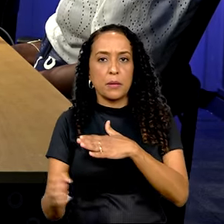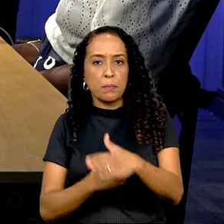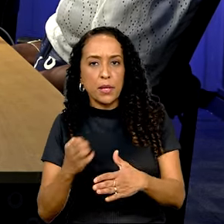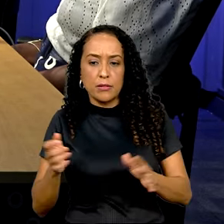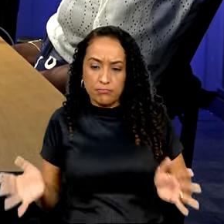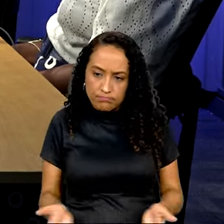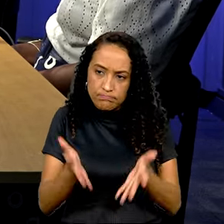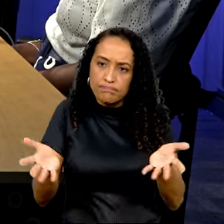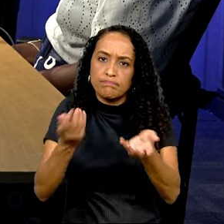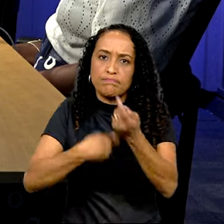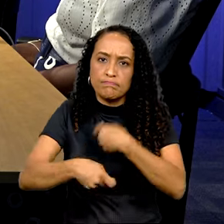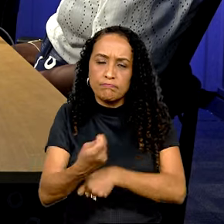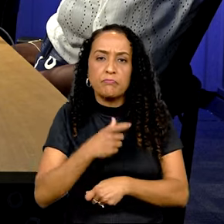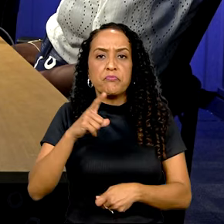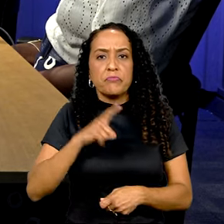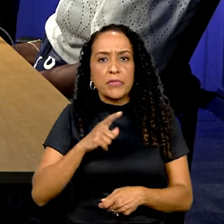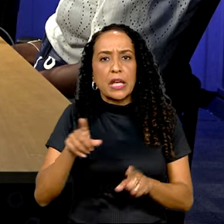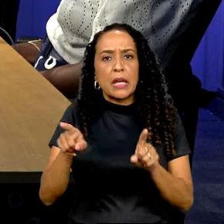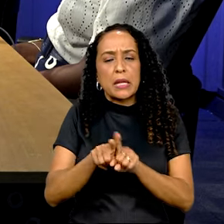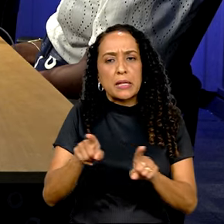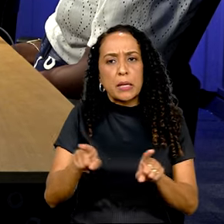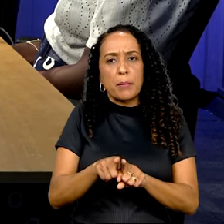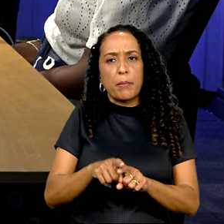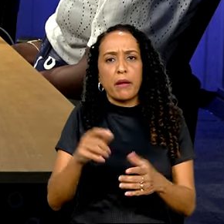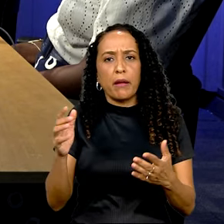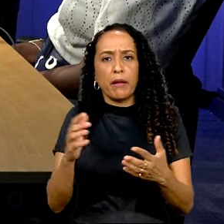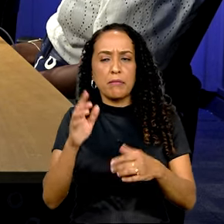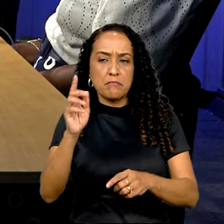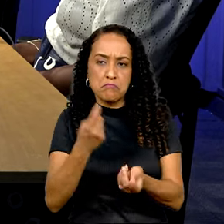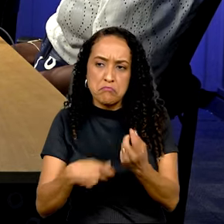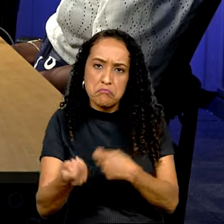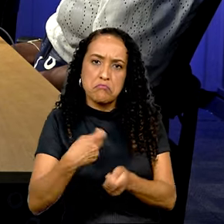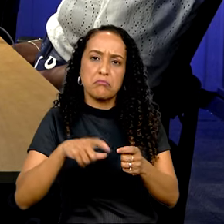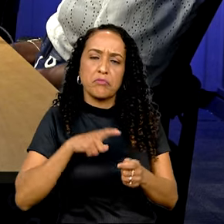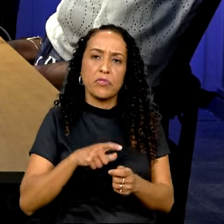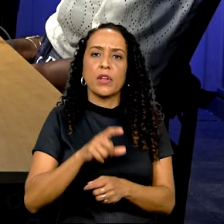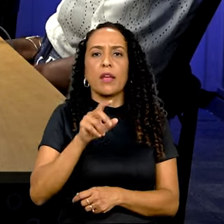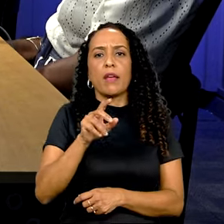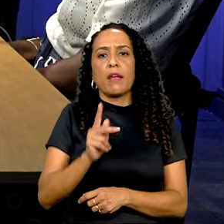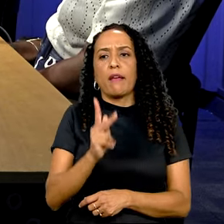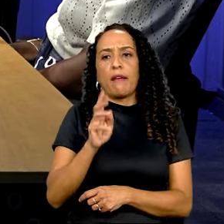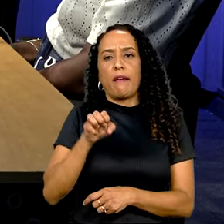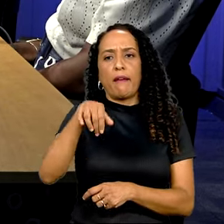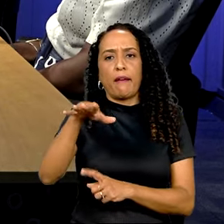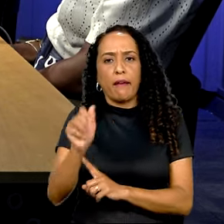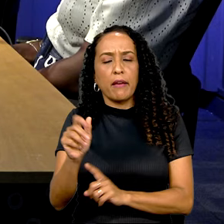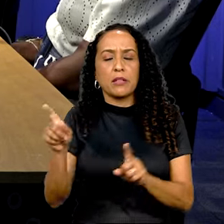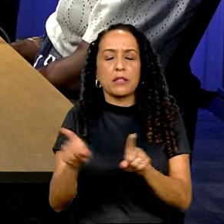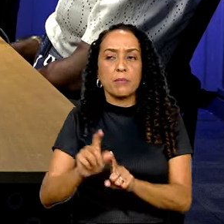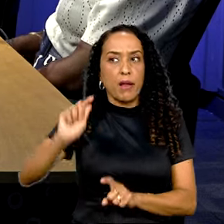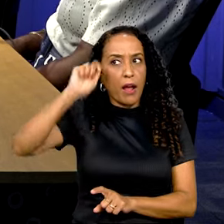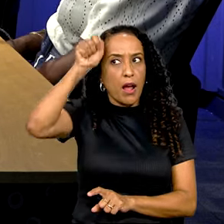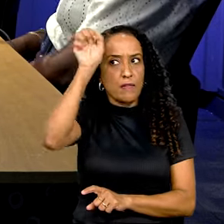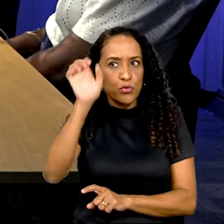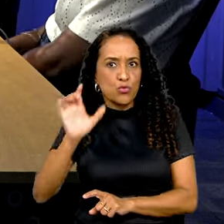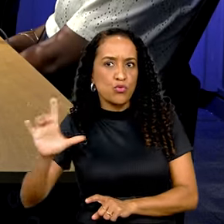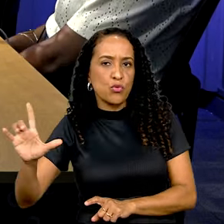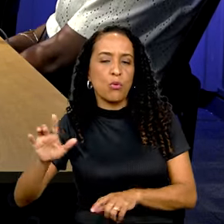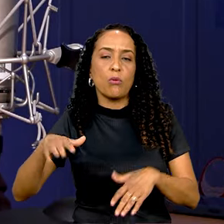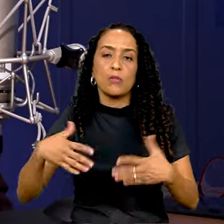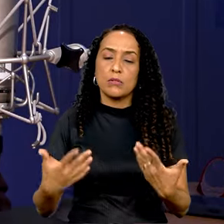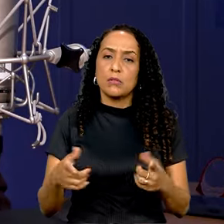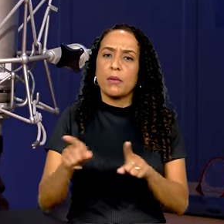o negócio a gente tem casos no Kênia na África do Sul então por exemplo o w 20 Não só vai recomendar esse tipo de